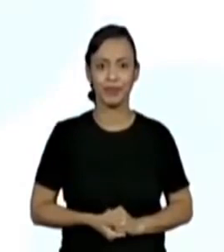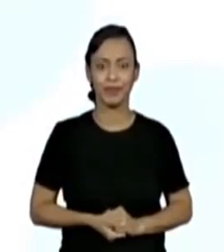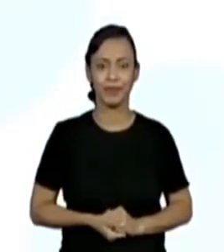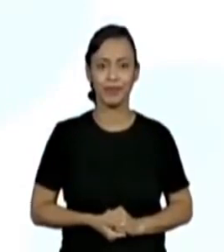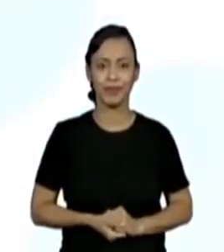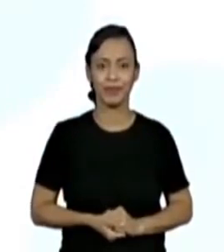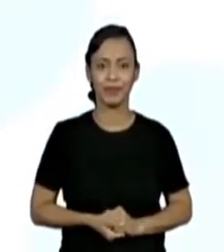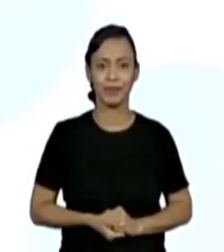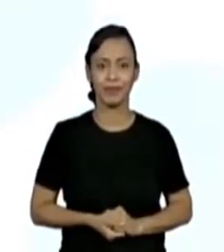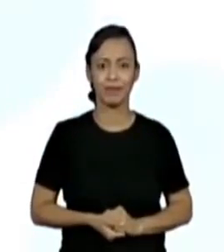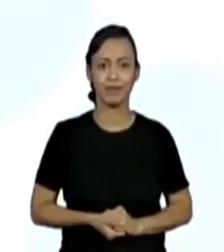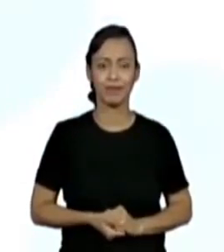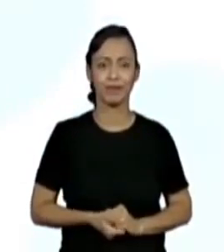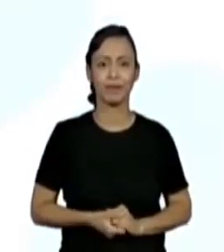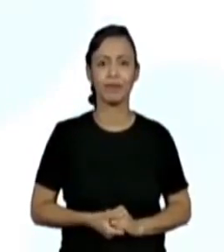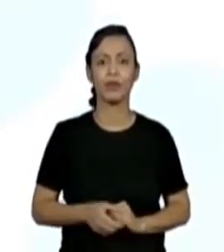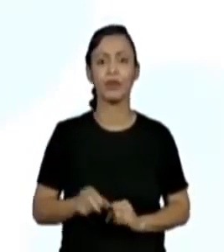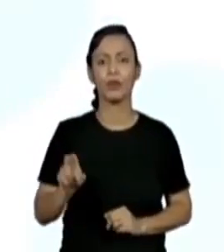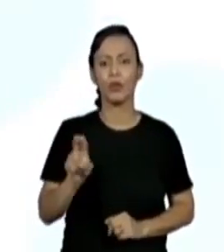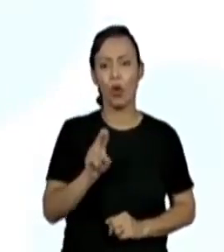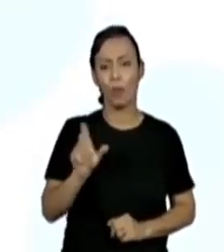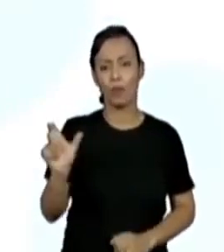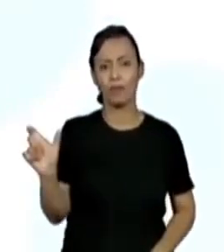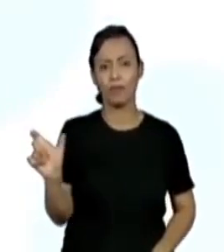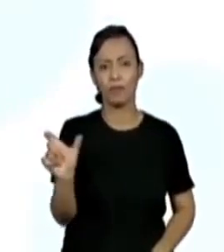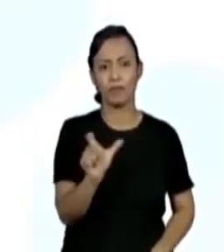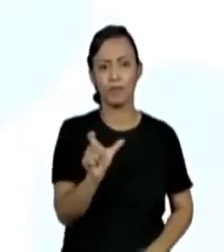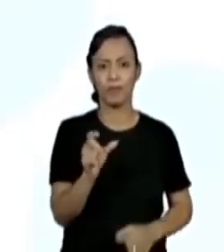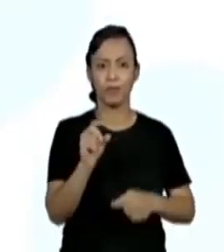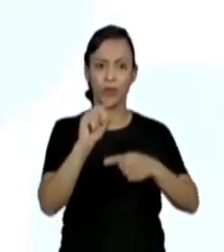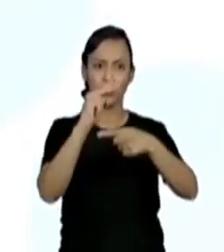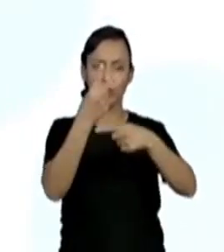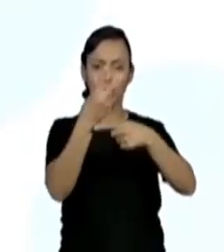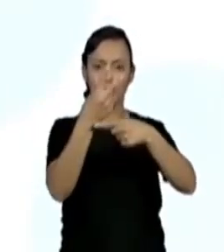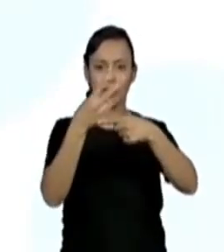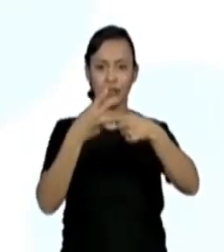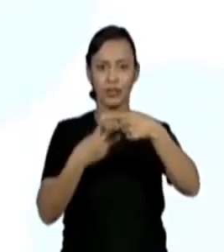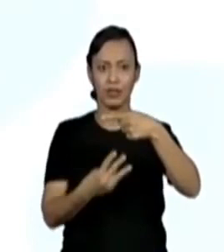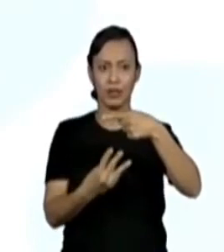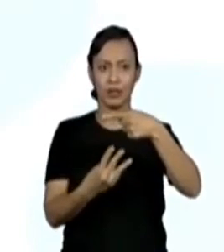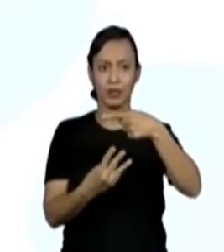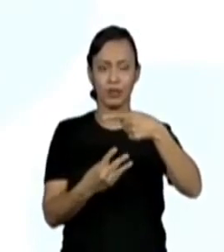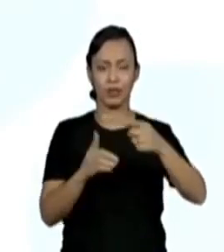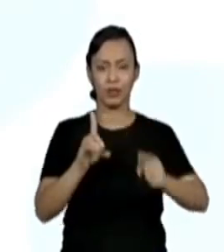extenso 2/3 estou registrando aqui na